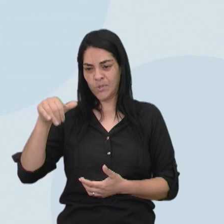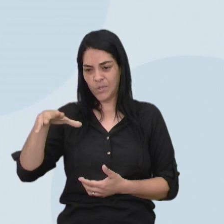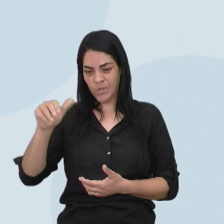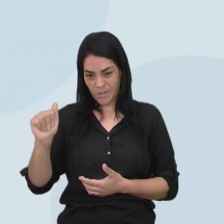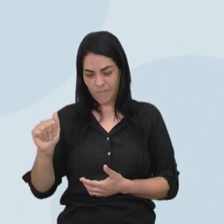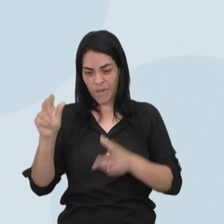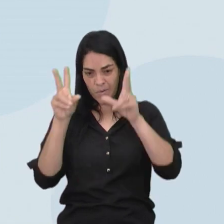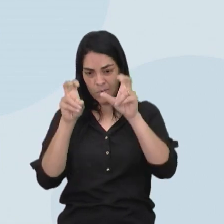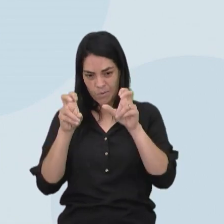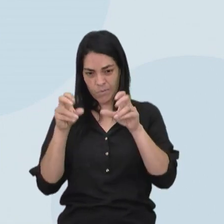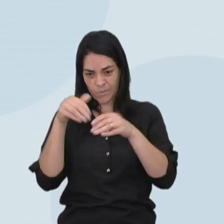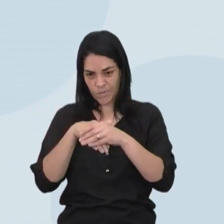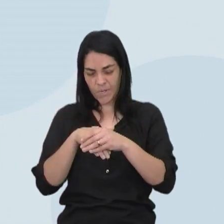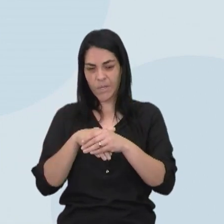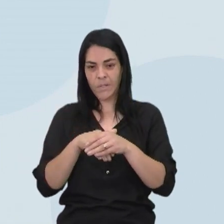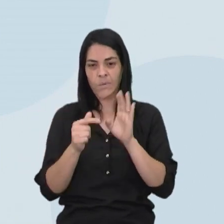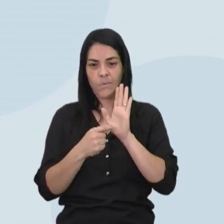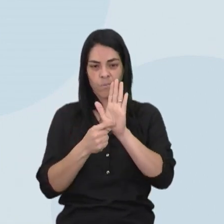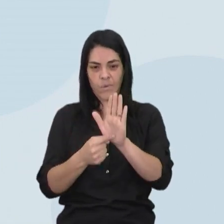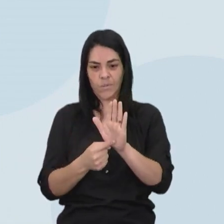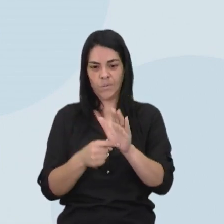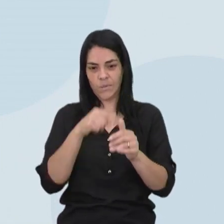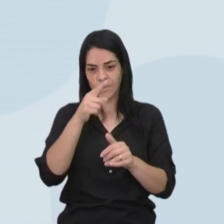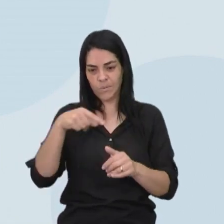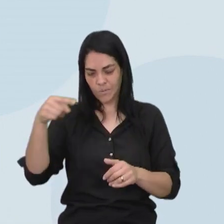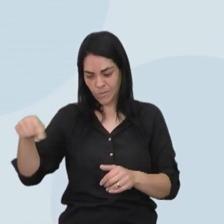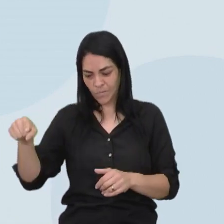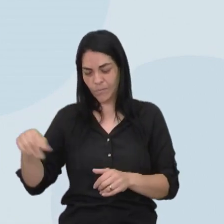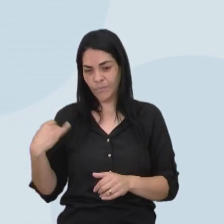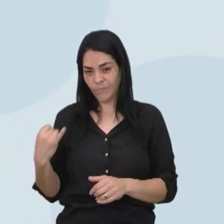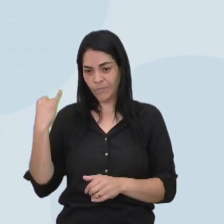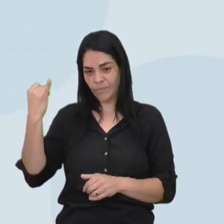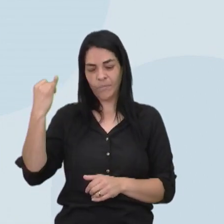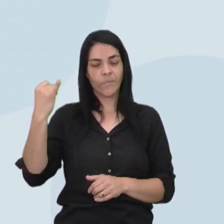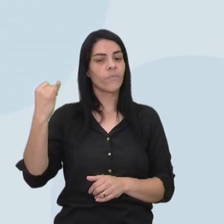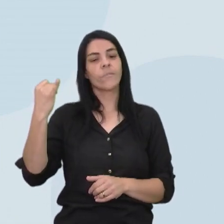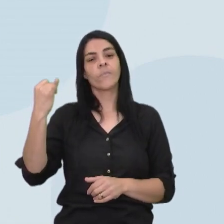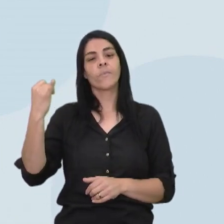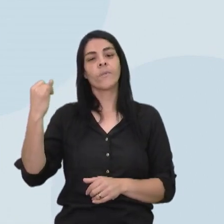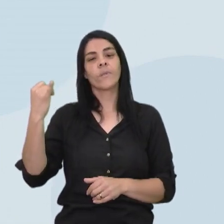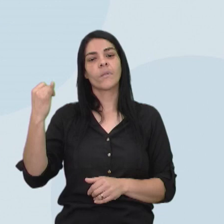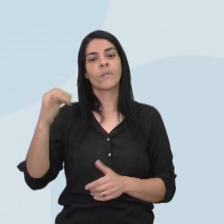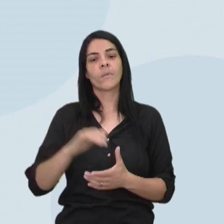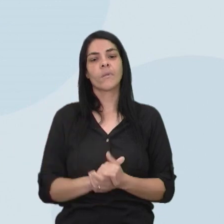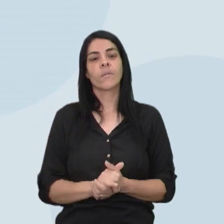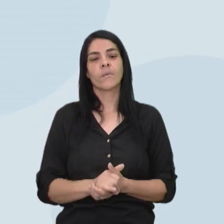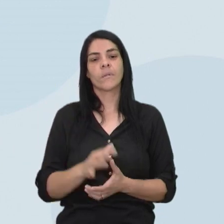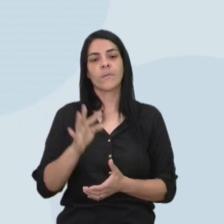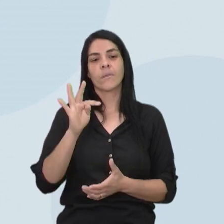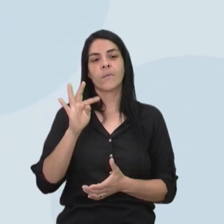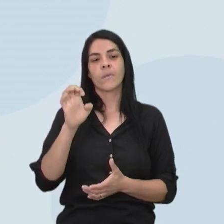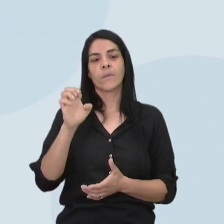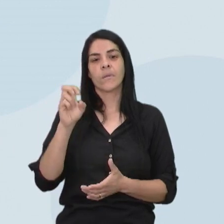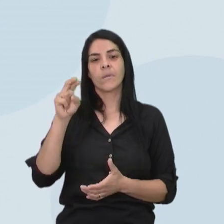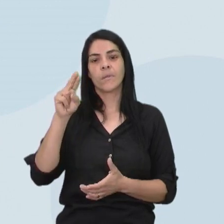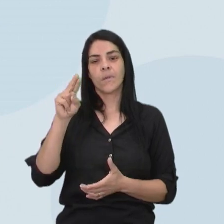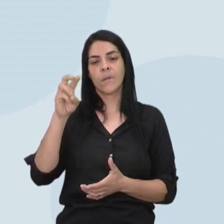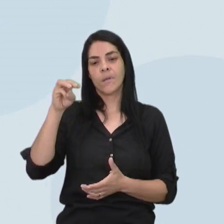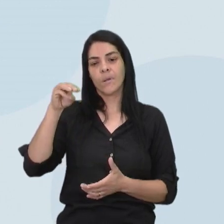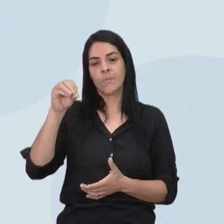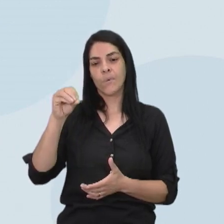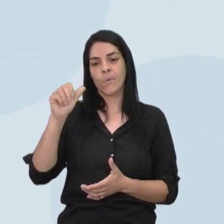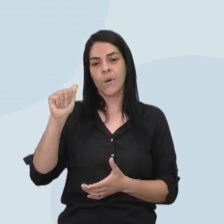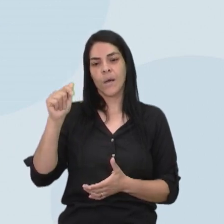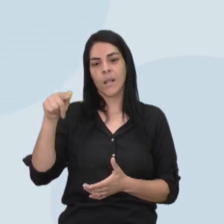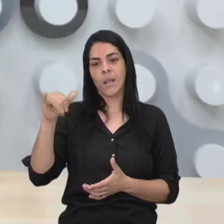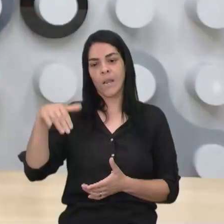correntes marítimas, eu trouxe uma corrente super importante, que é a corrente que a gente chama de termoalina, onde você